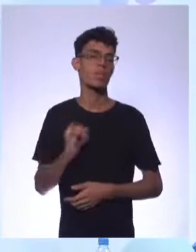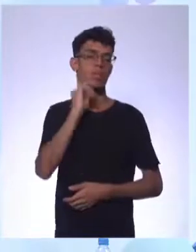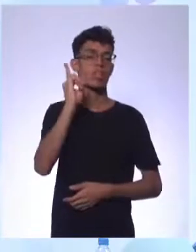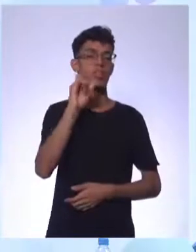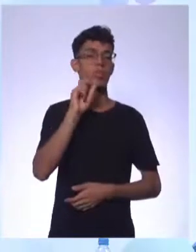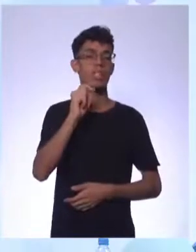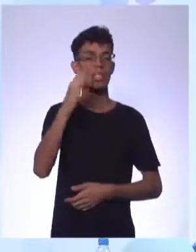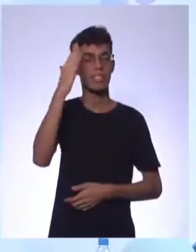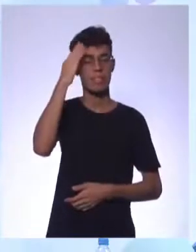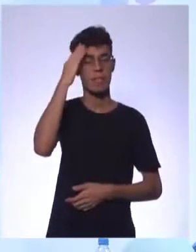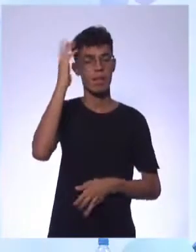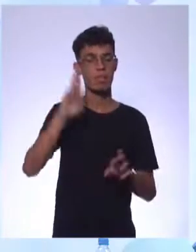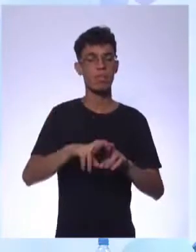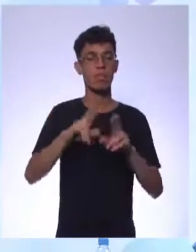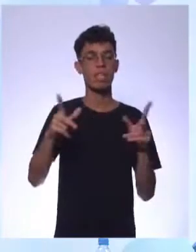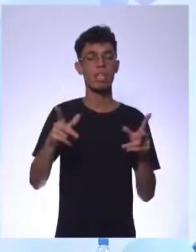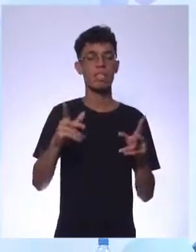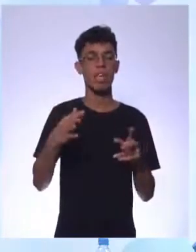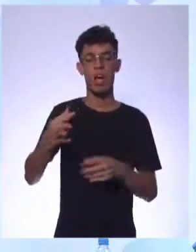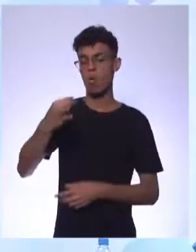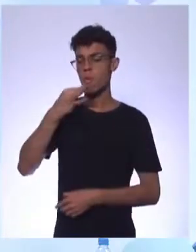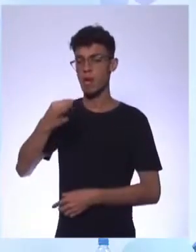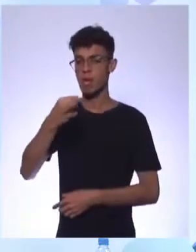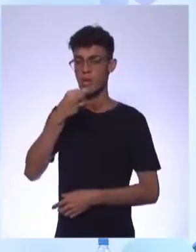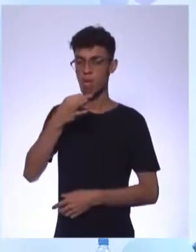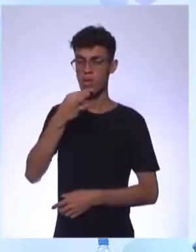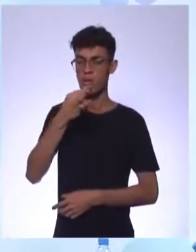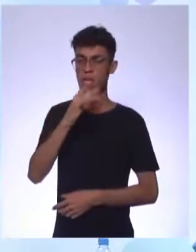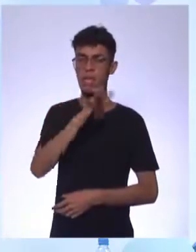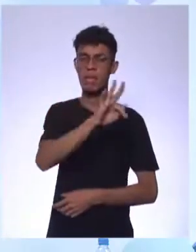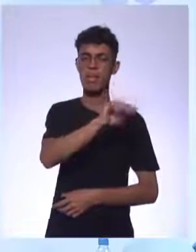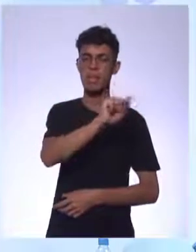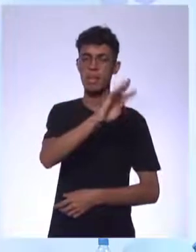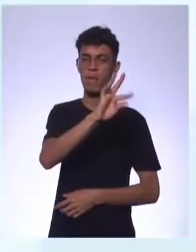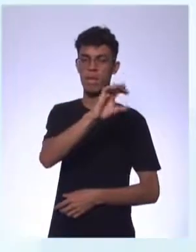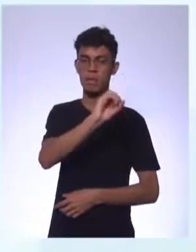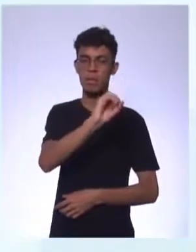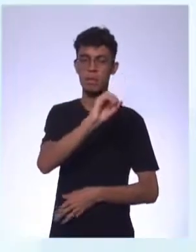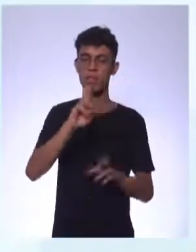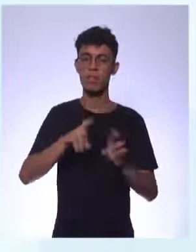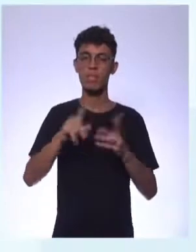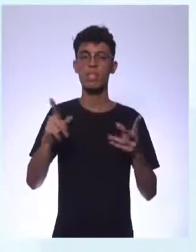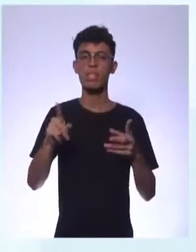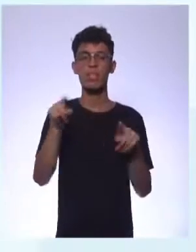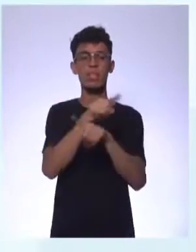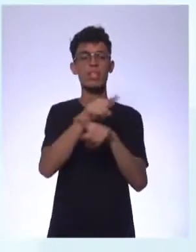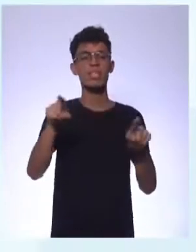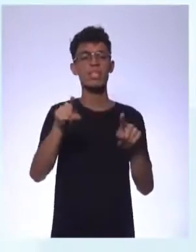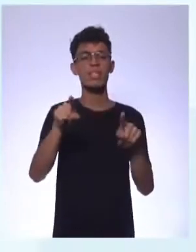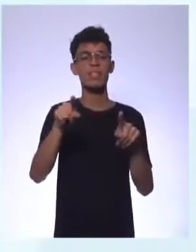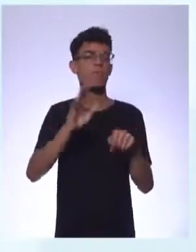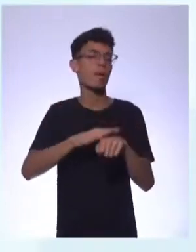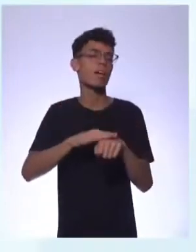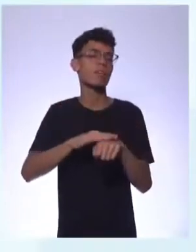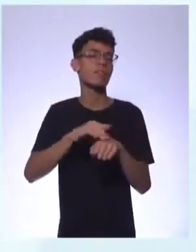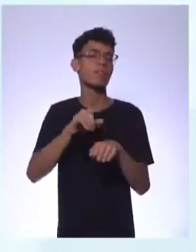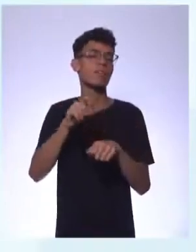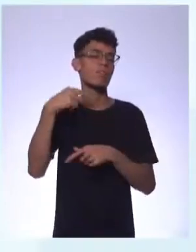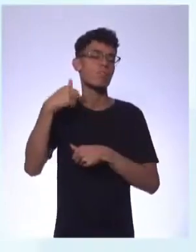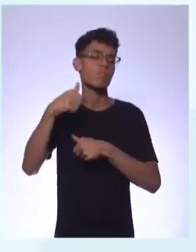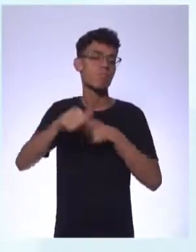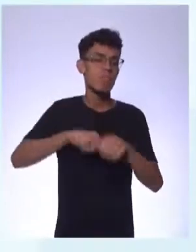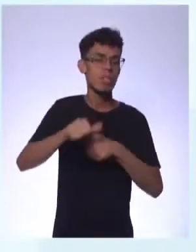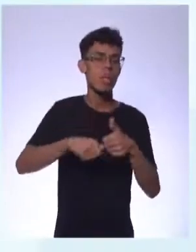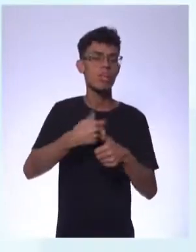novo. Então, olha a perguntinha que eu vou fazer agora, é super importante. O que faz você mudar de opinião